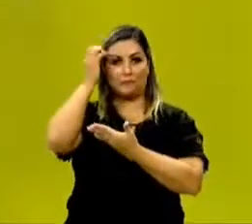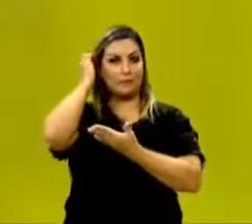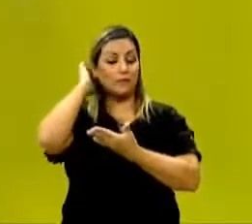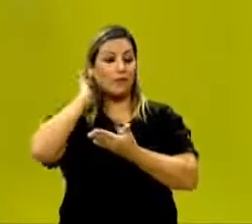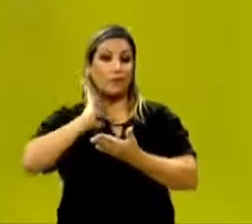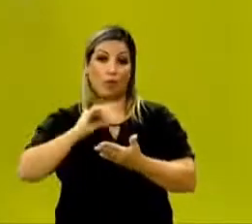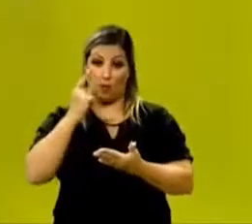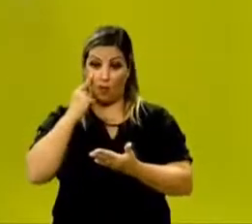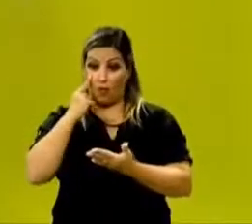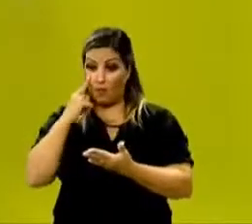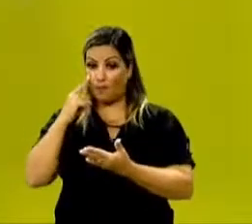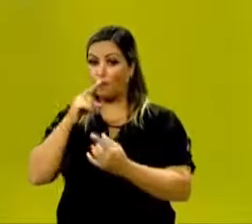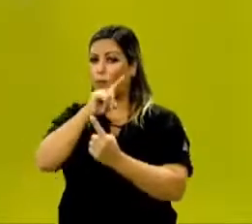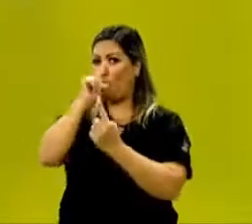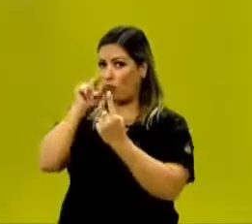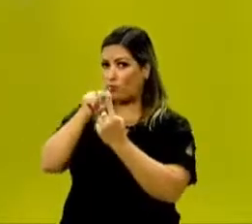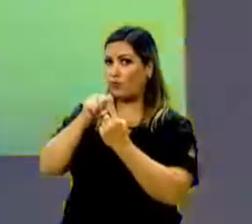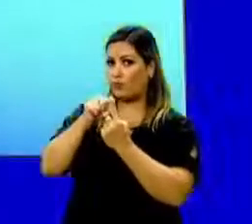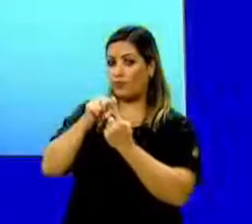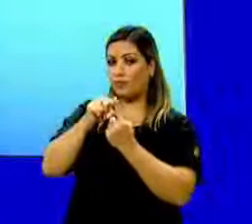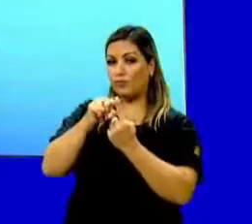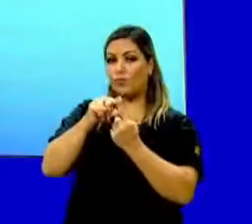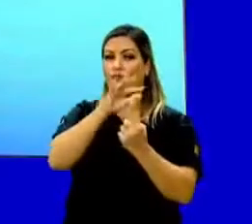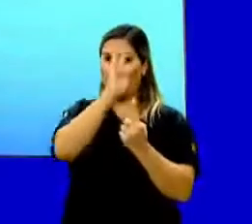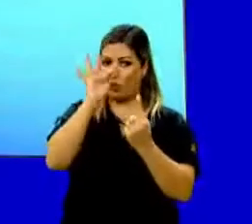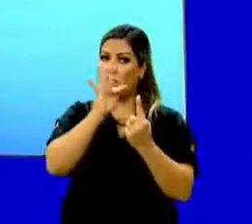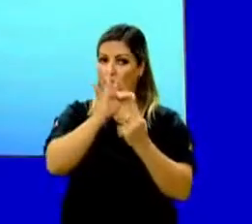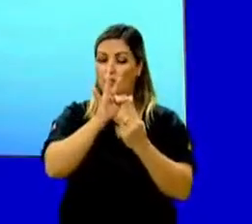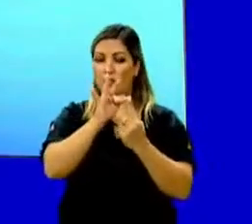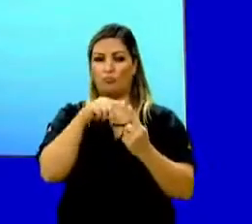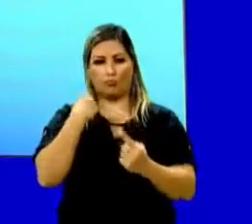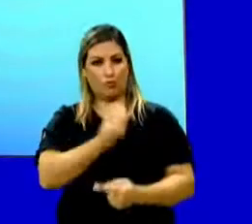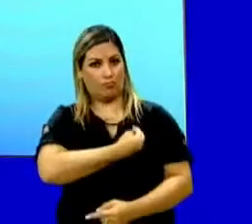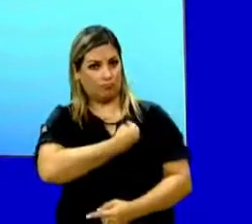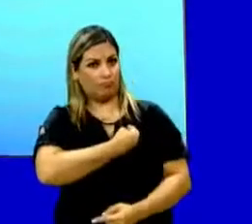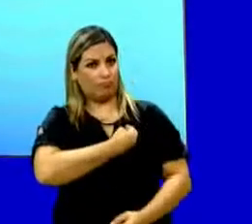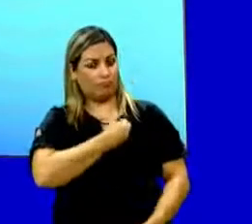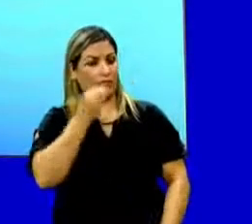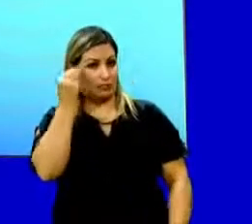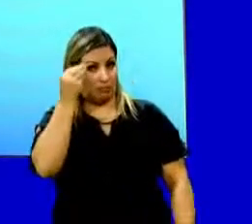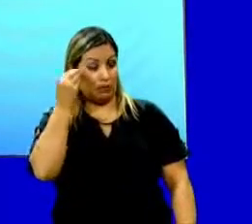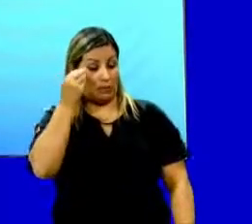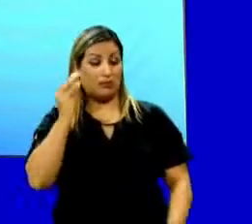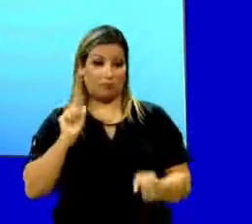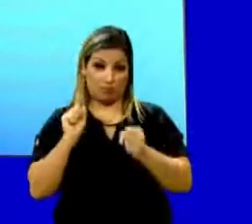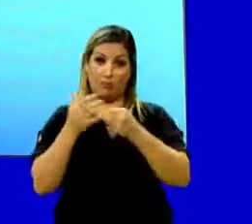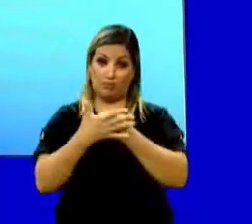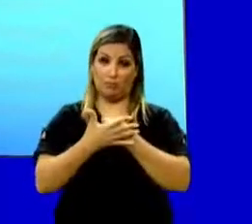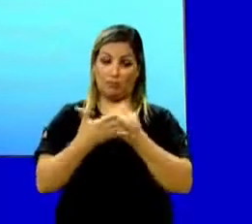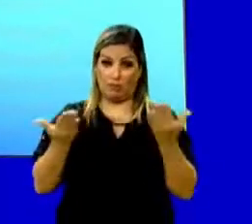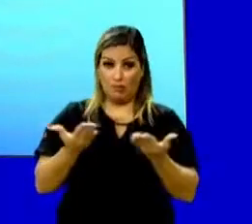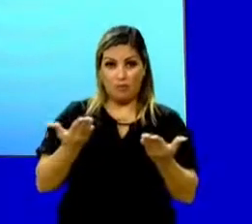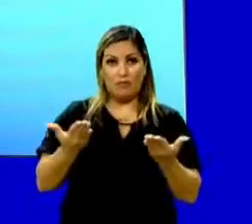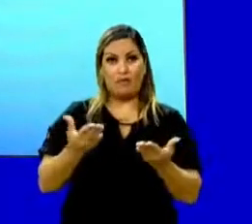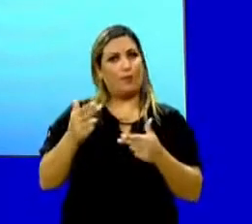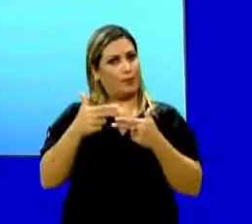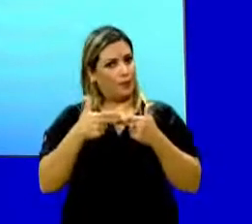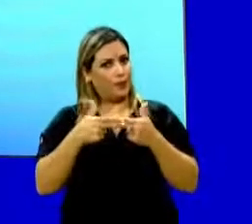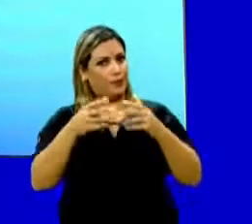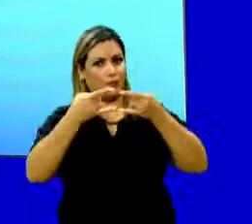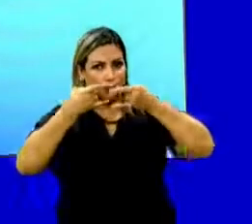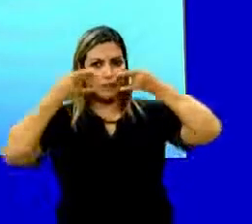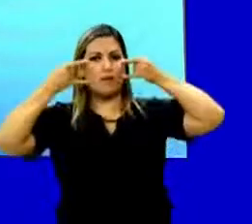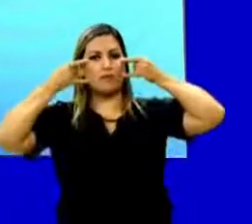Olha aqui sobre finalidades. Nós estamos vivendo ainda esse momento de pandemia e ainda o uso